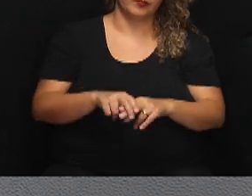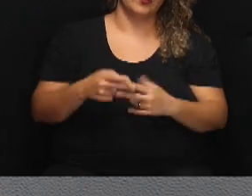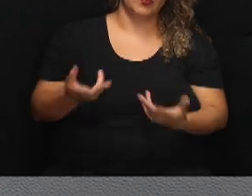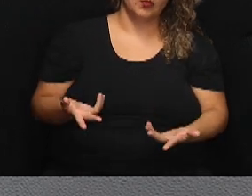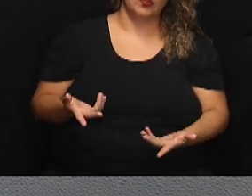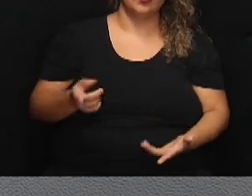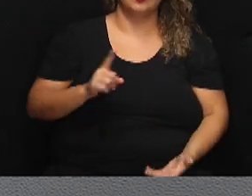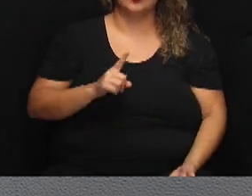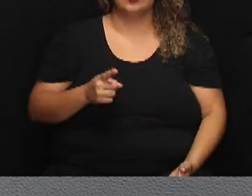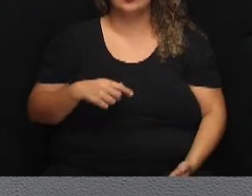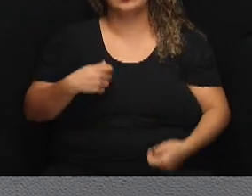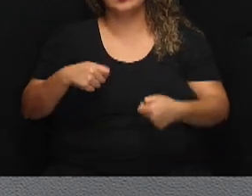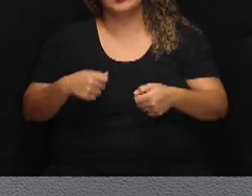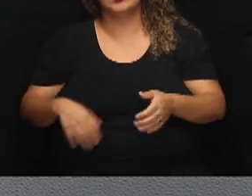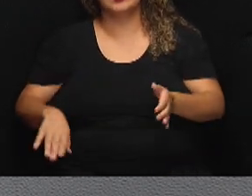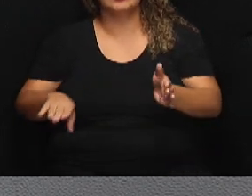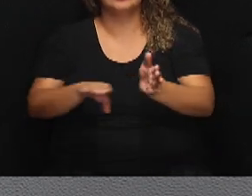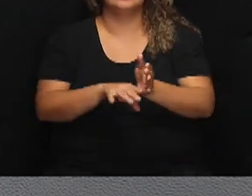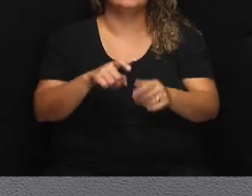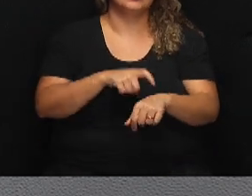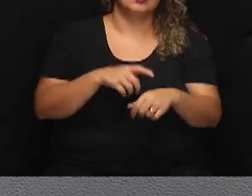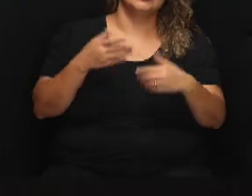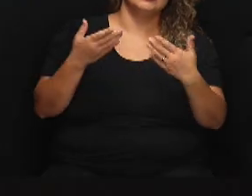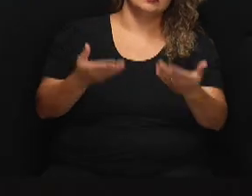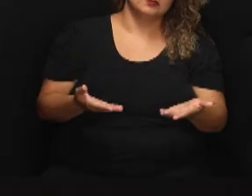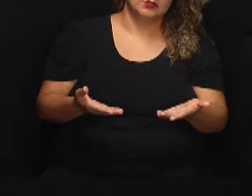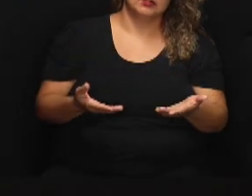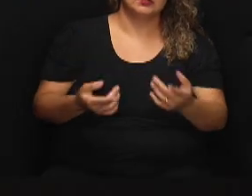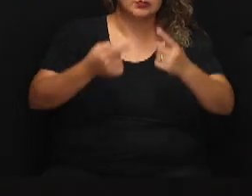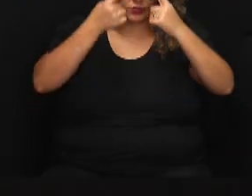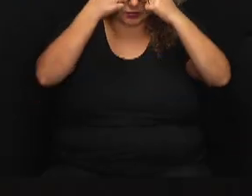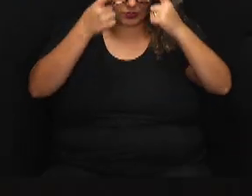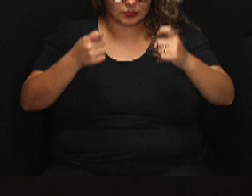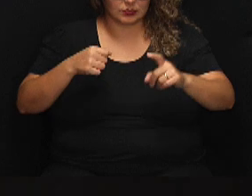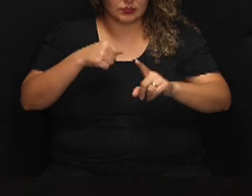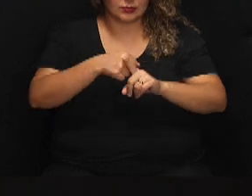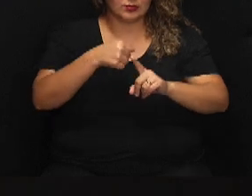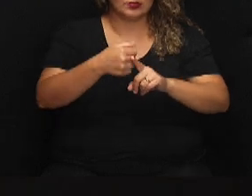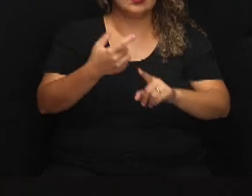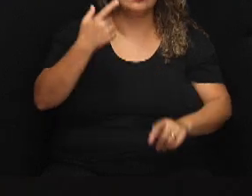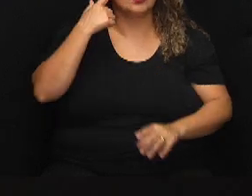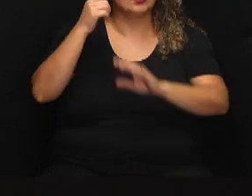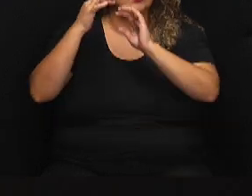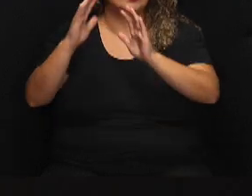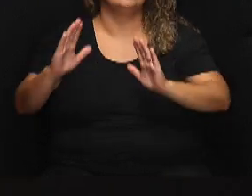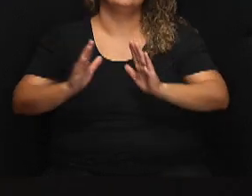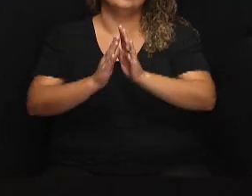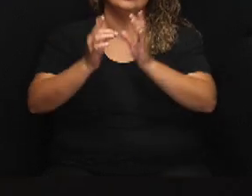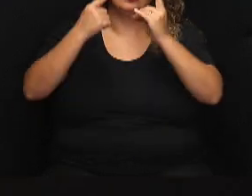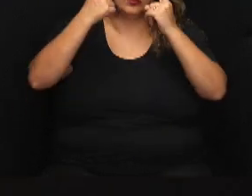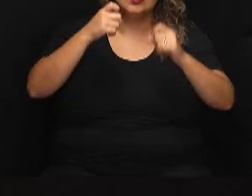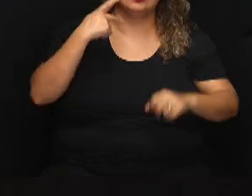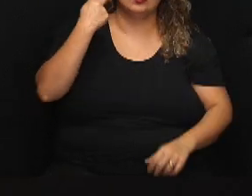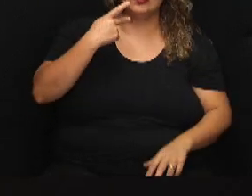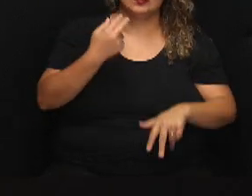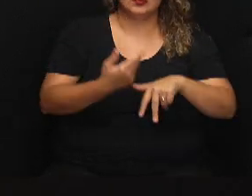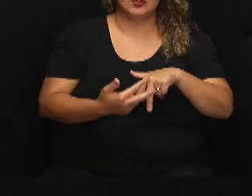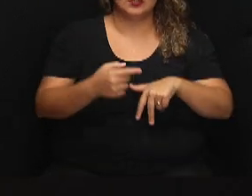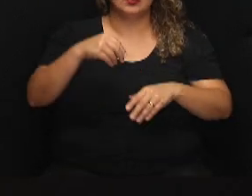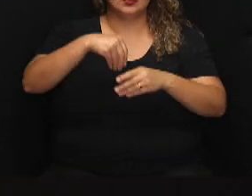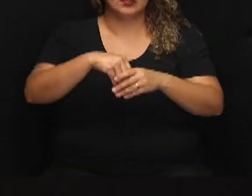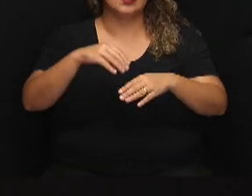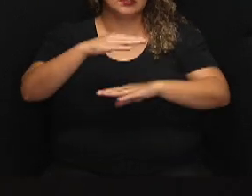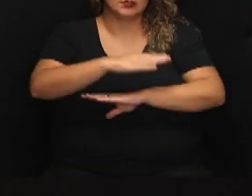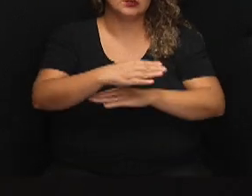precisa chegar nesse ponto de violência física para pensar no enfrentamento à violência política de gênero aqui